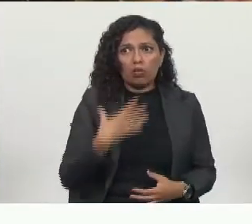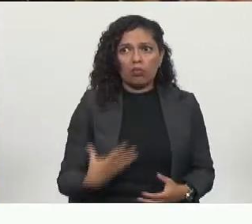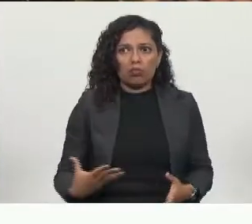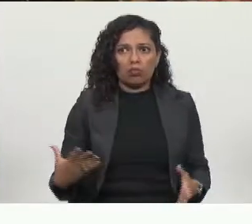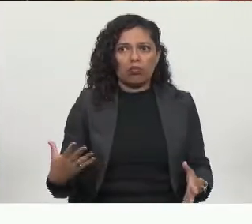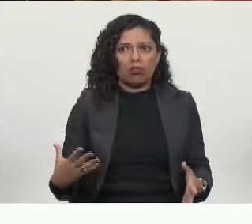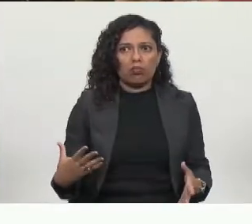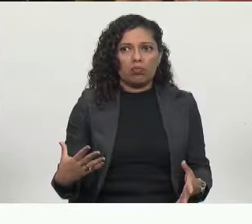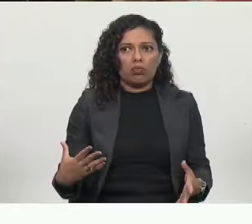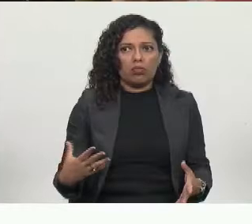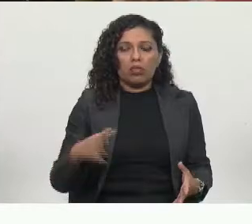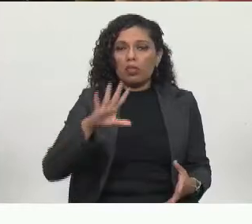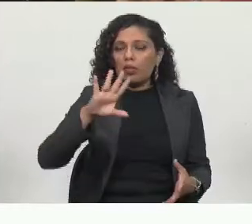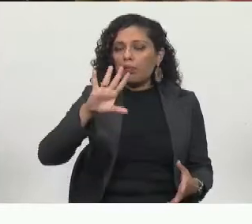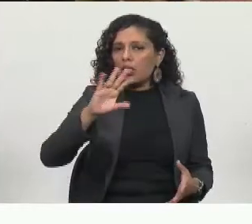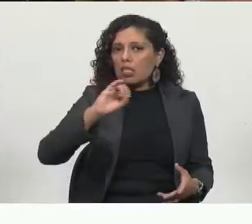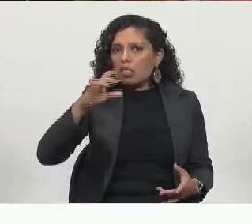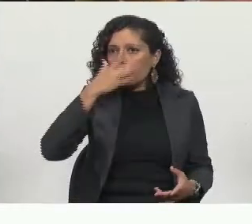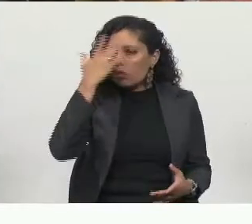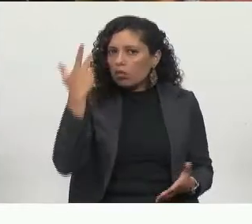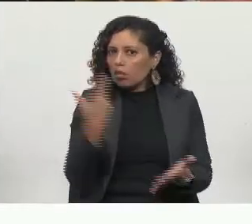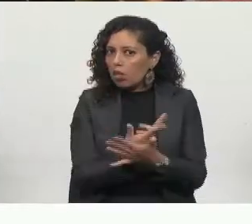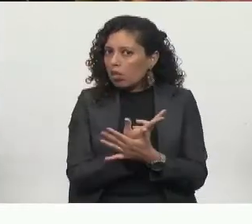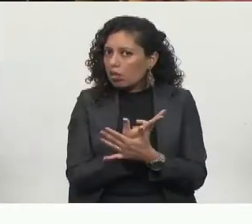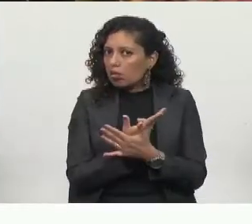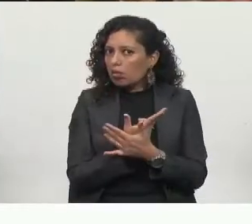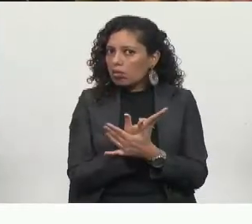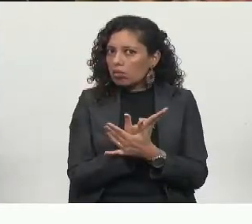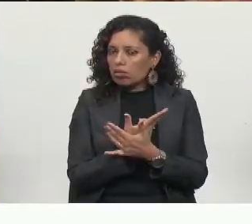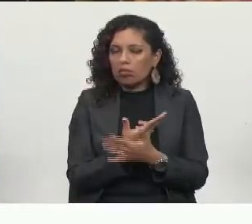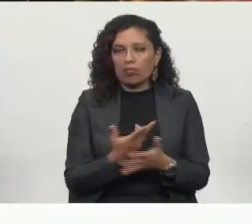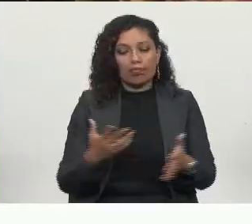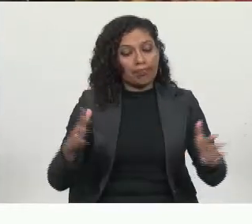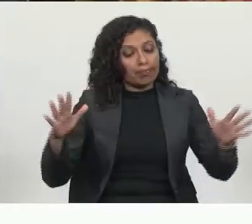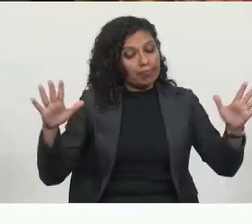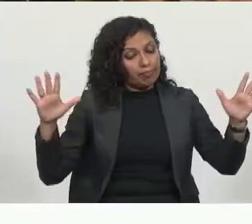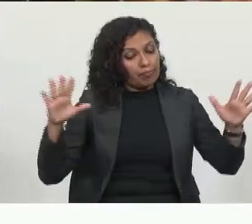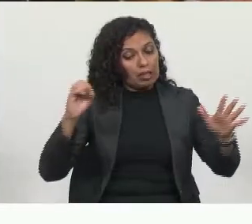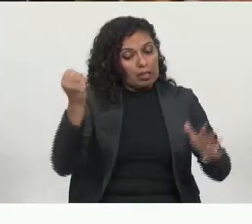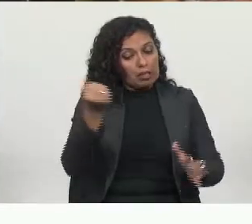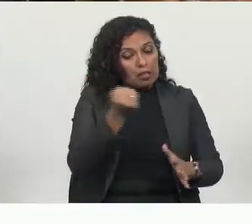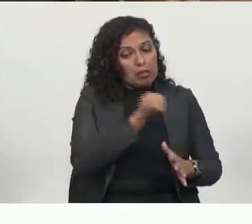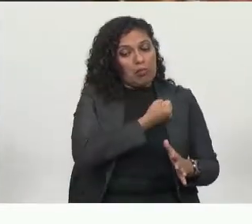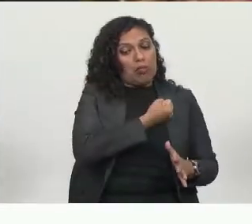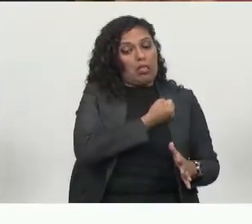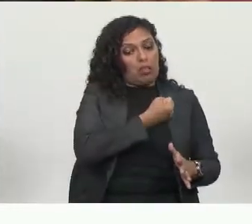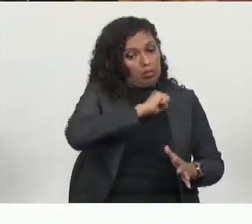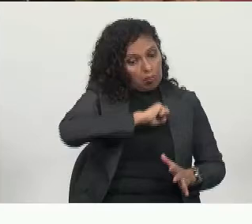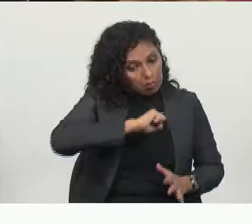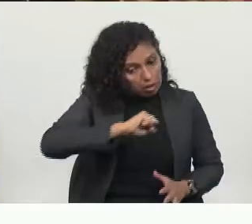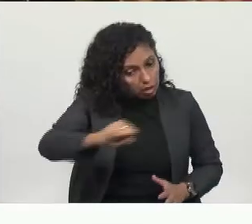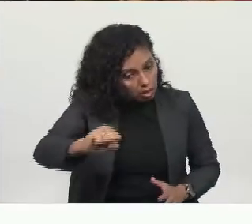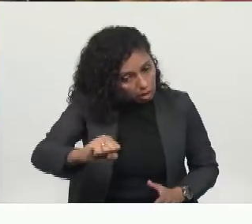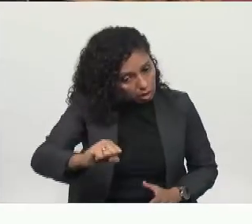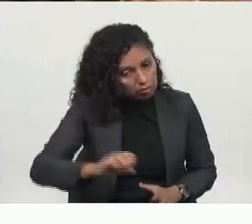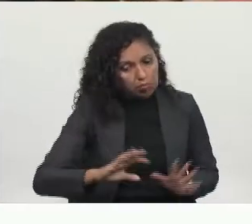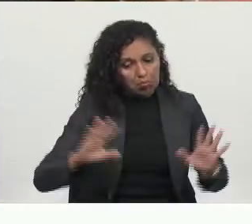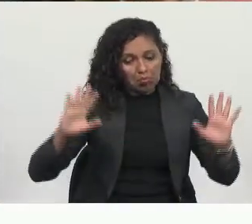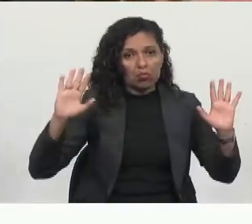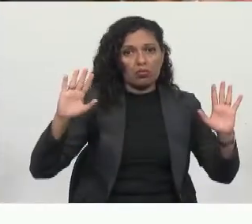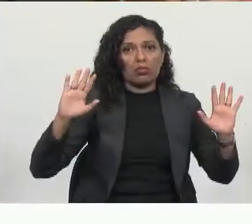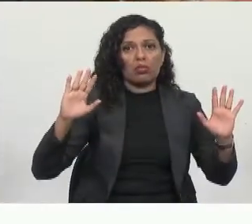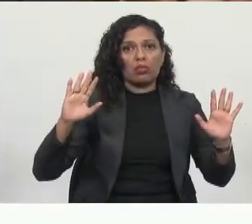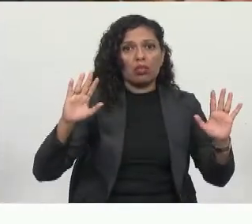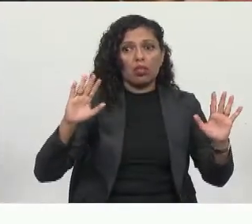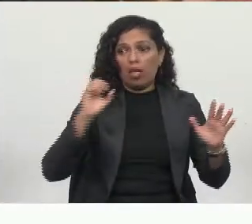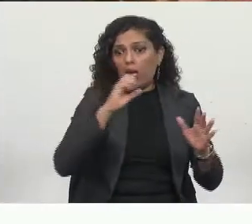uma pessoa que foi com uma intenção, com aquela coisa que está acontecendo de suicídio, pessoas se suicidarem, pessoas matarem as pessoas. Estão matando